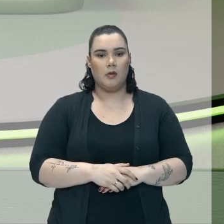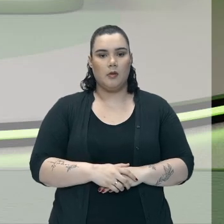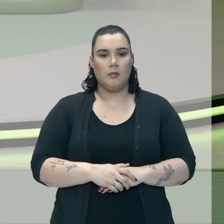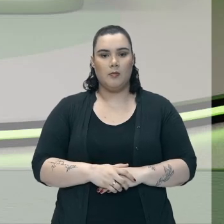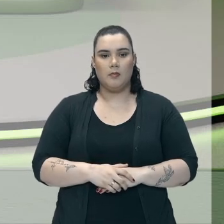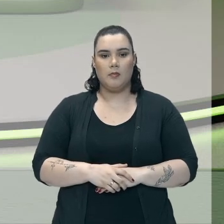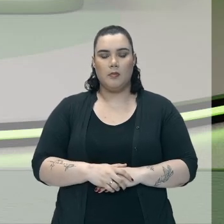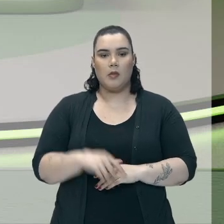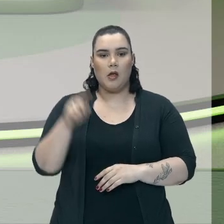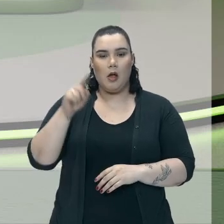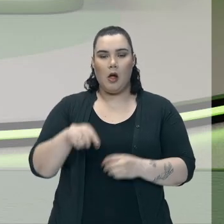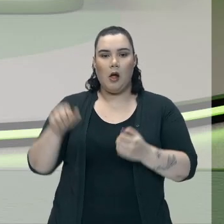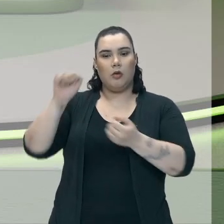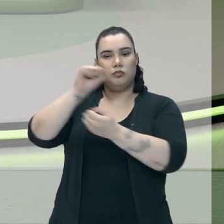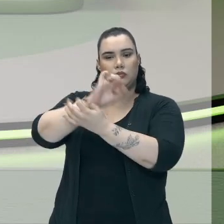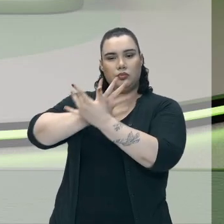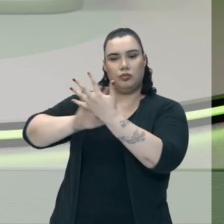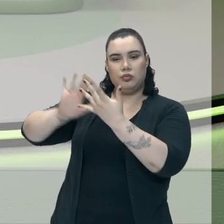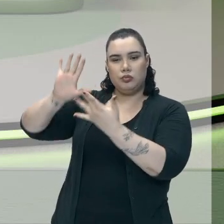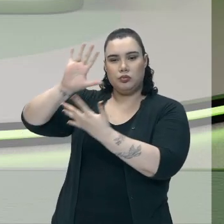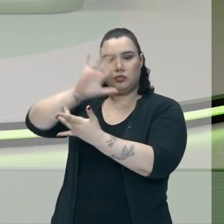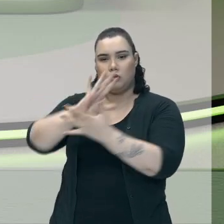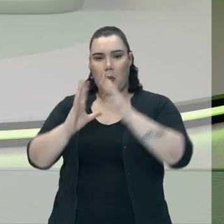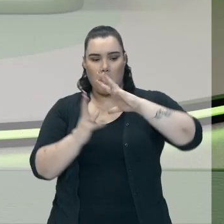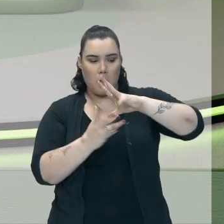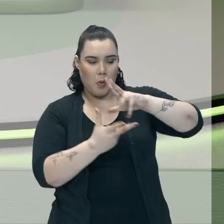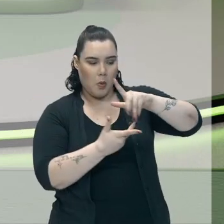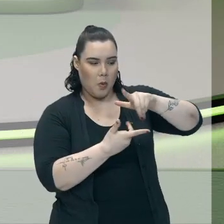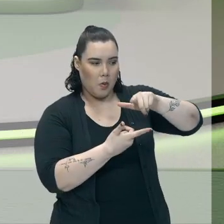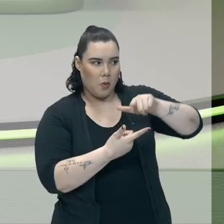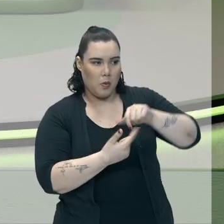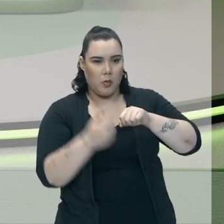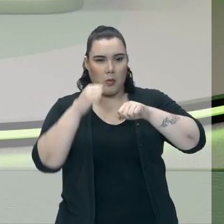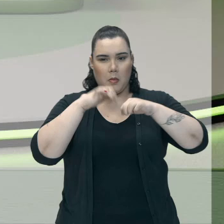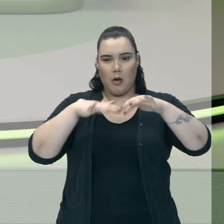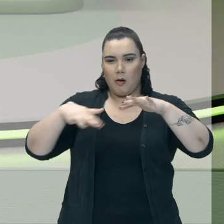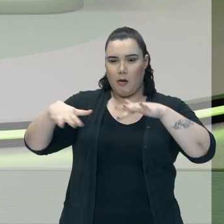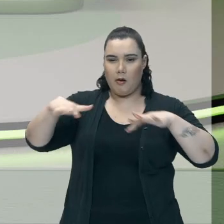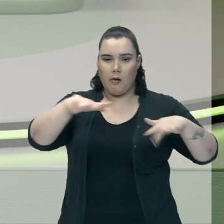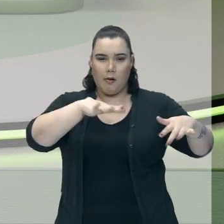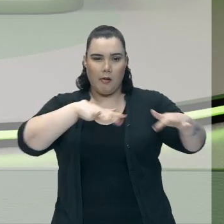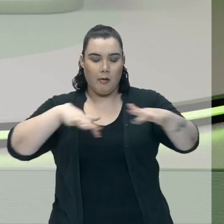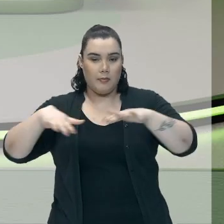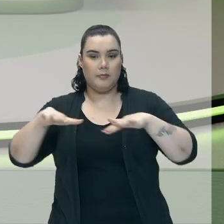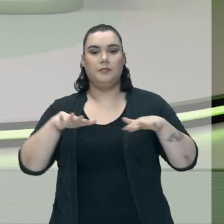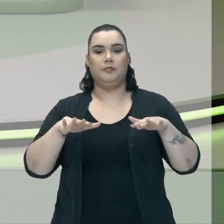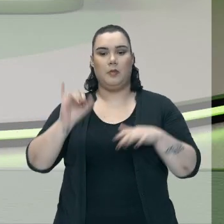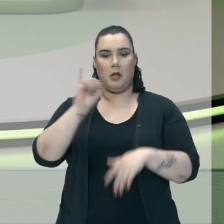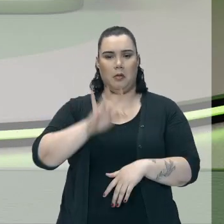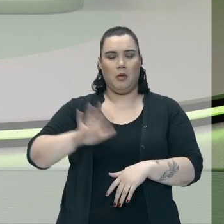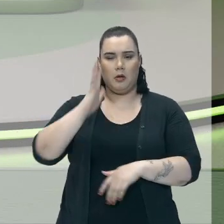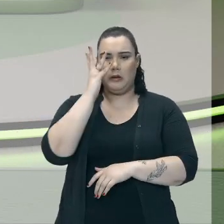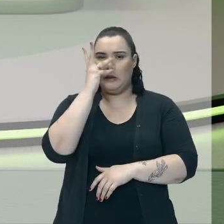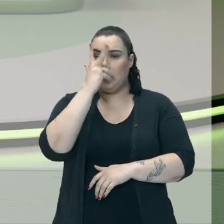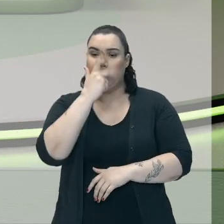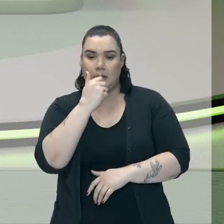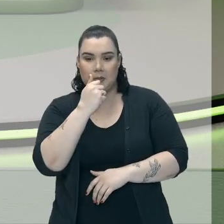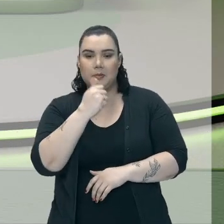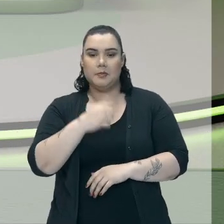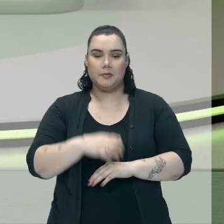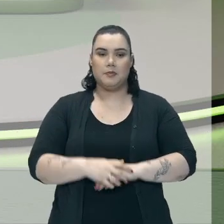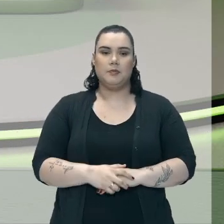você, do universo, da Terra, né, da Via Láctea, imagens ilustrativas muito bonitas aí, tá